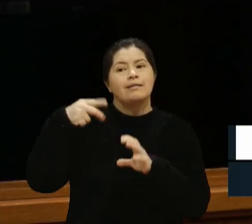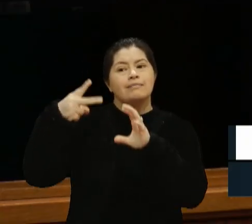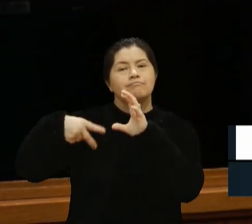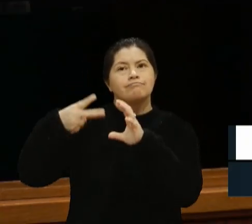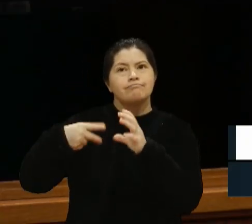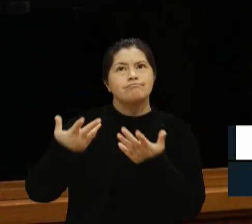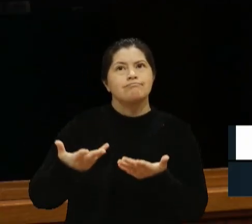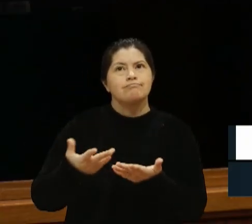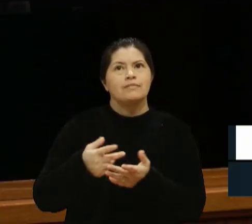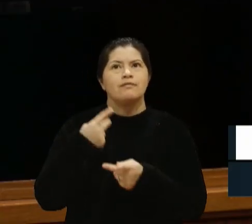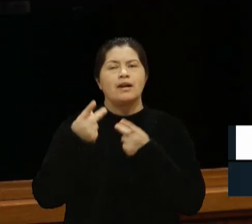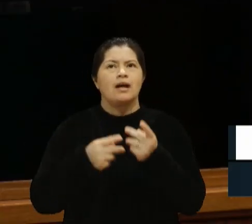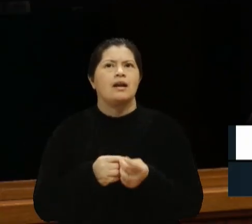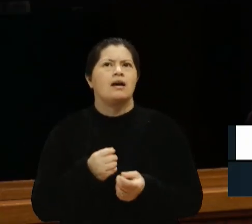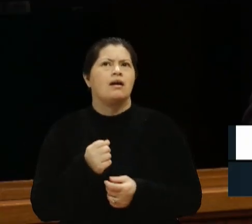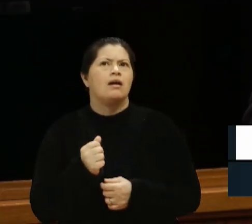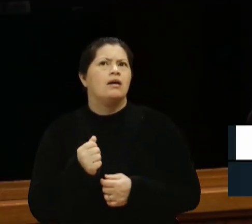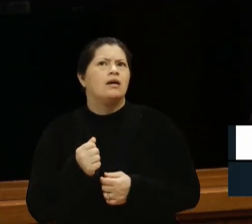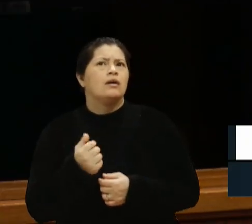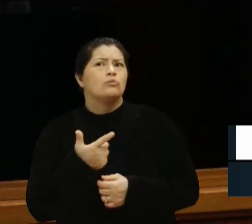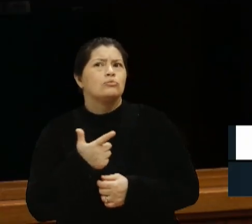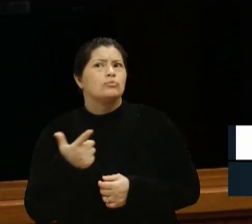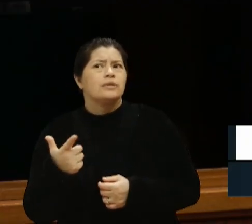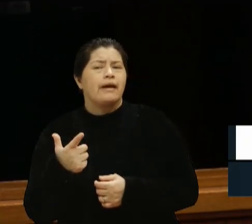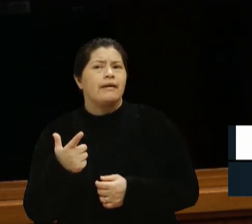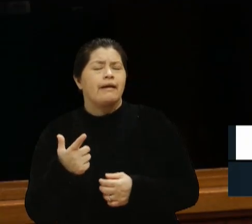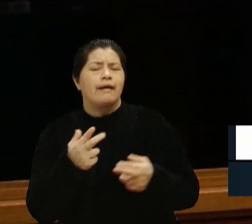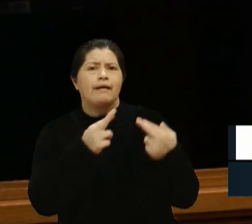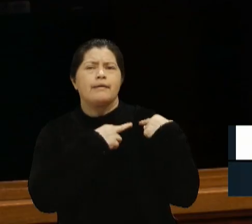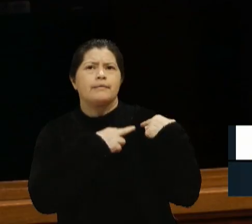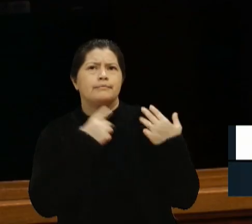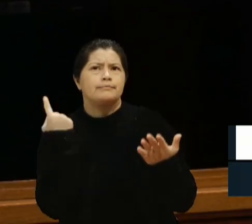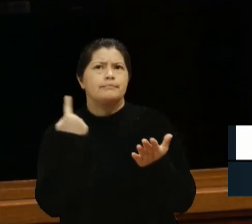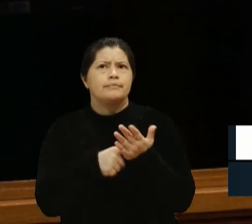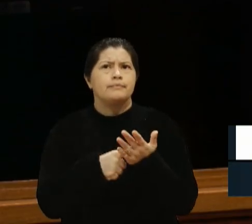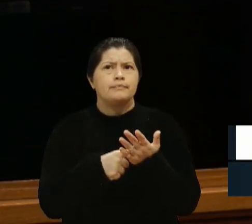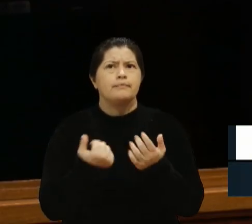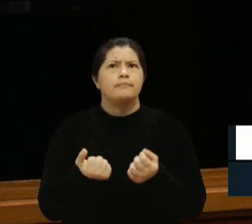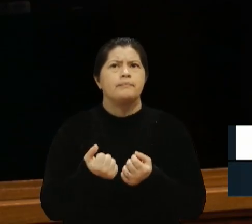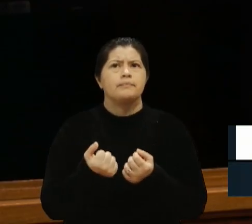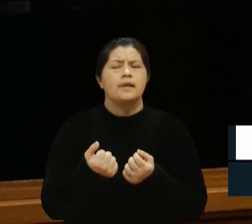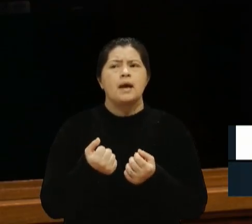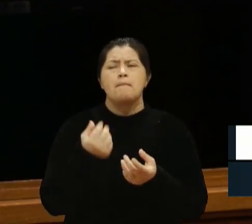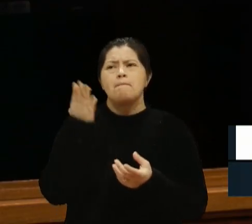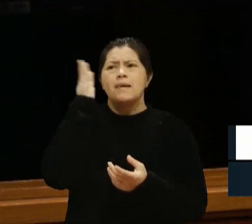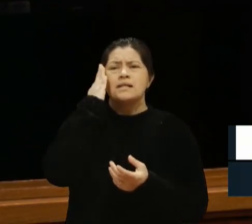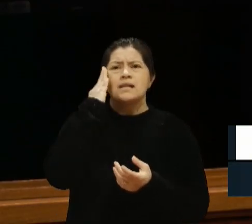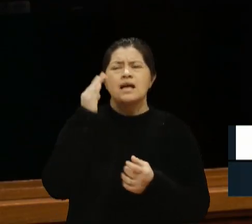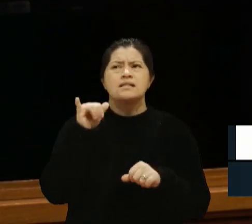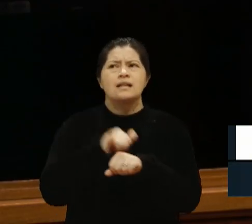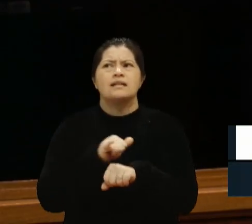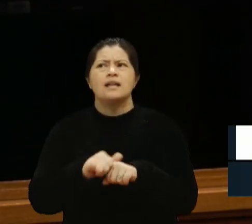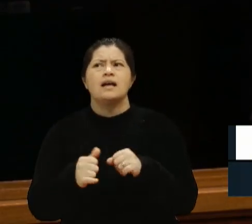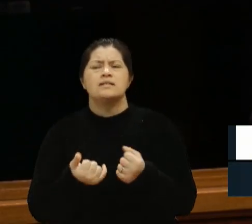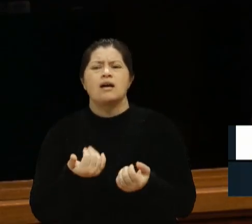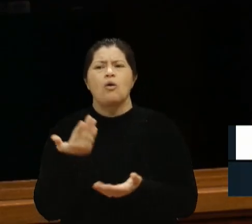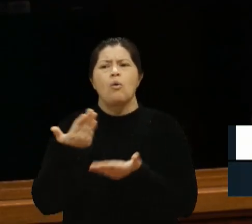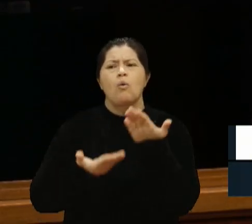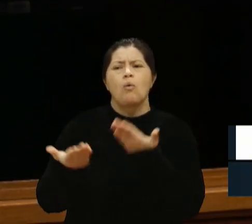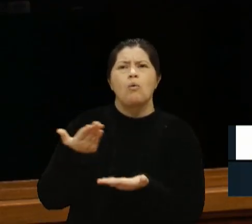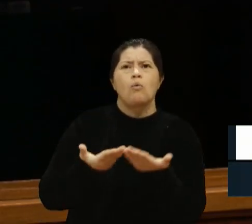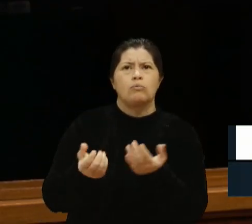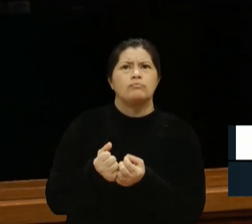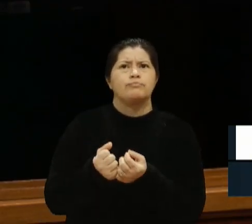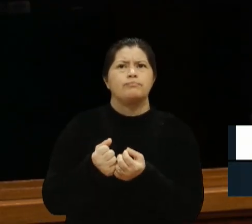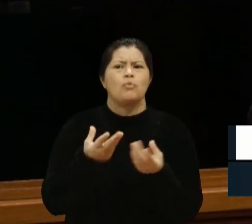O problema, Mauro, é que muitas vezes aqui a gente não tem um compromisso com pensar alternativas que de fato vão contribuir. A gente tem